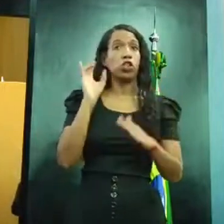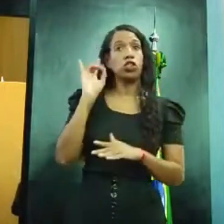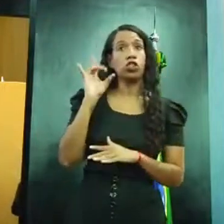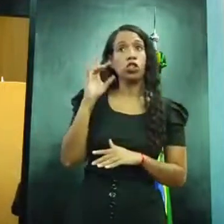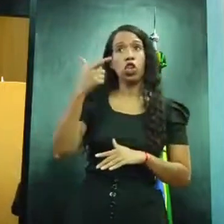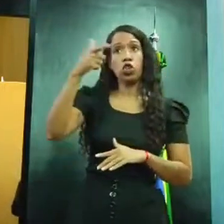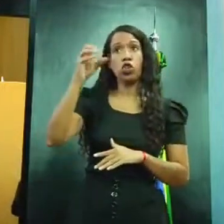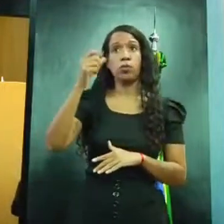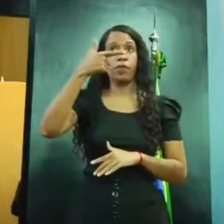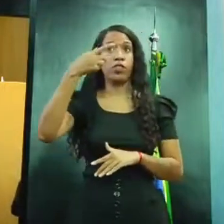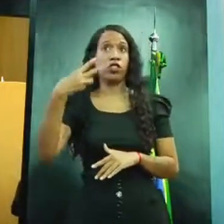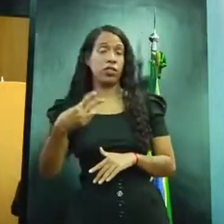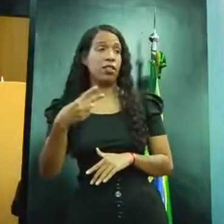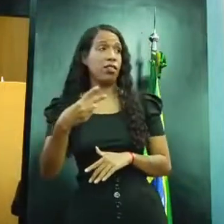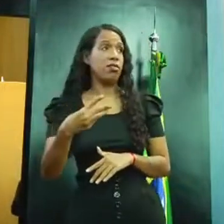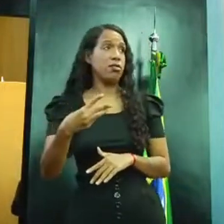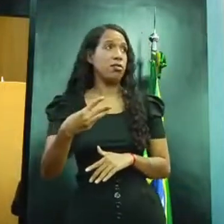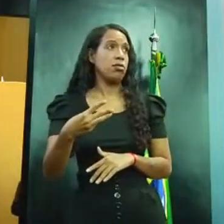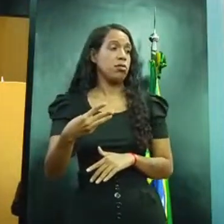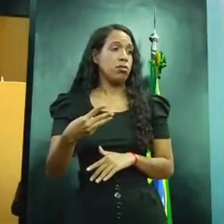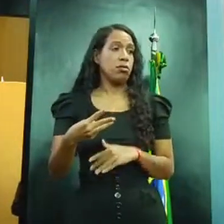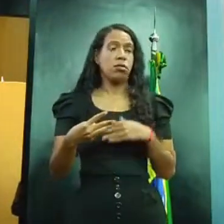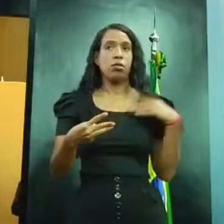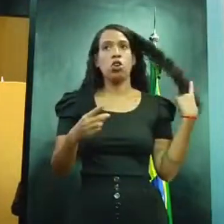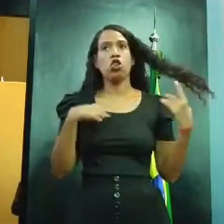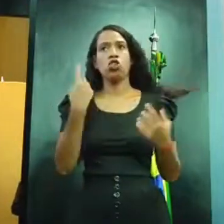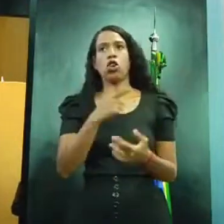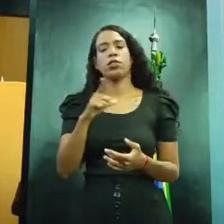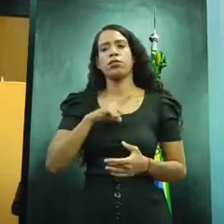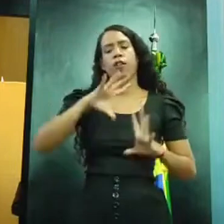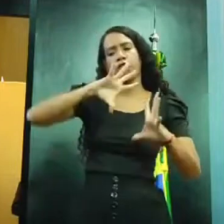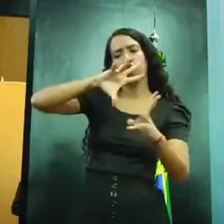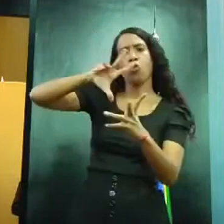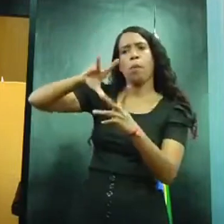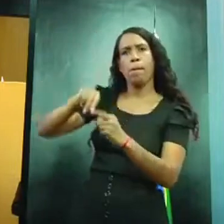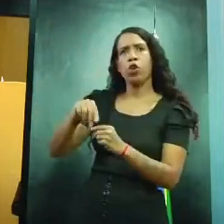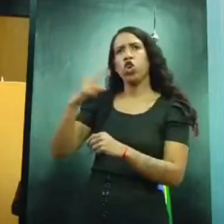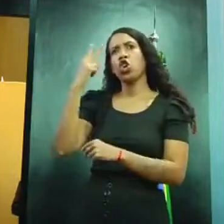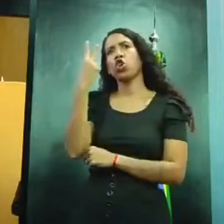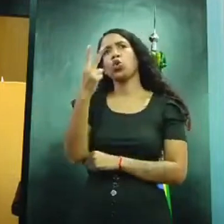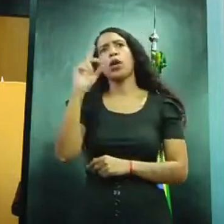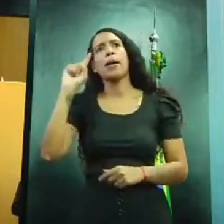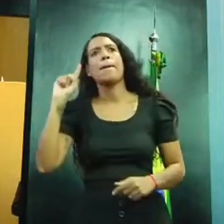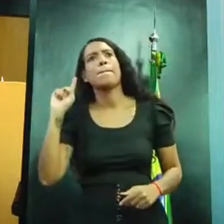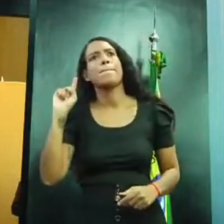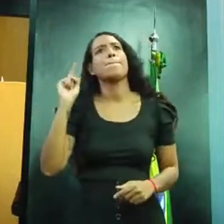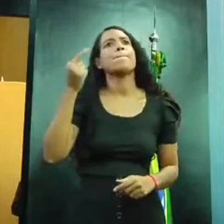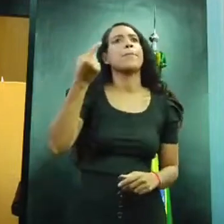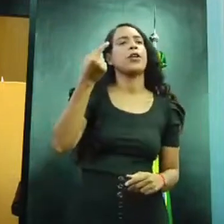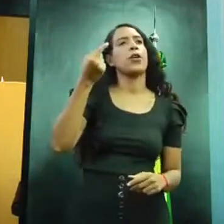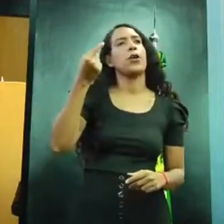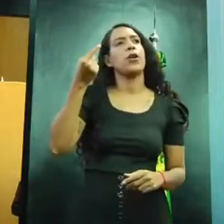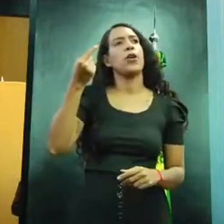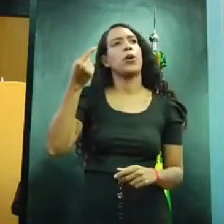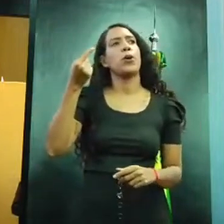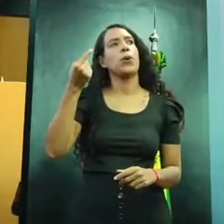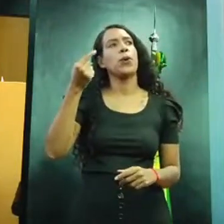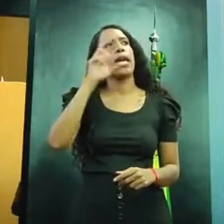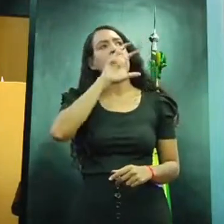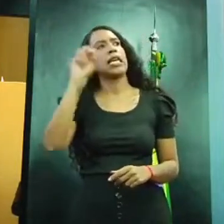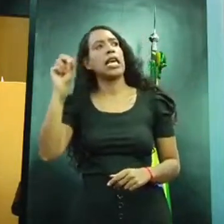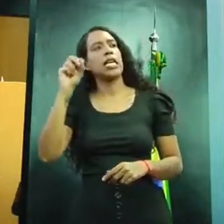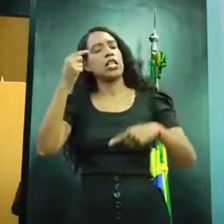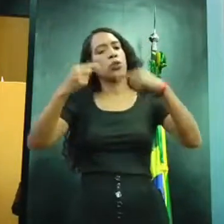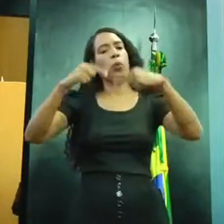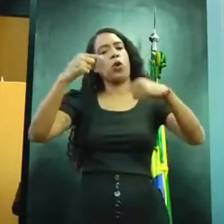em 2023 nós tivemos no mundo 2.500 novas políticas